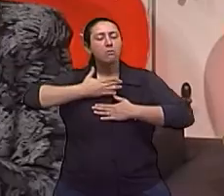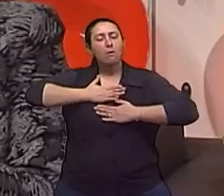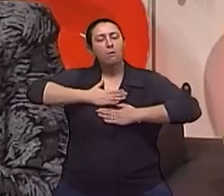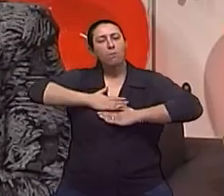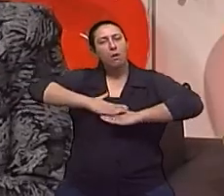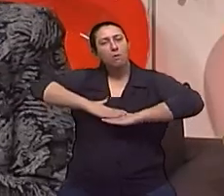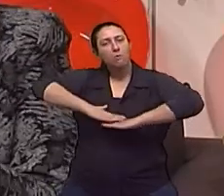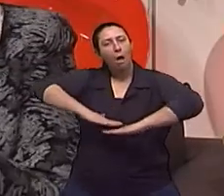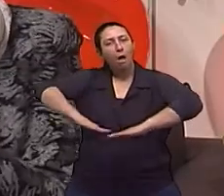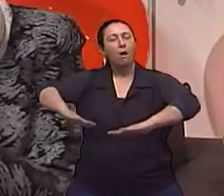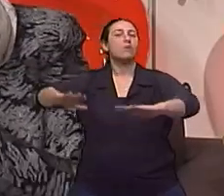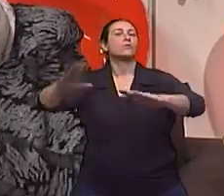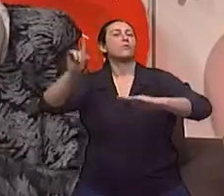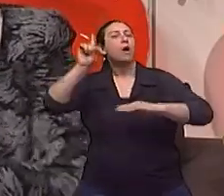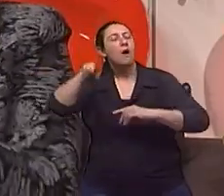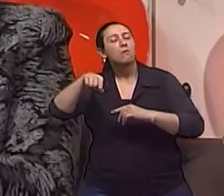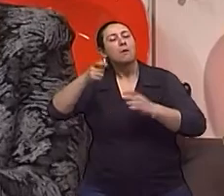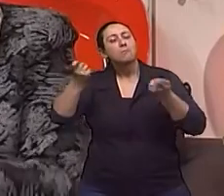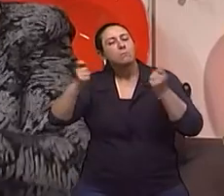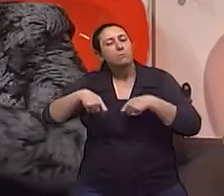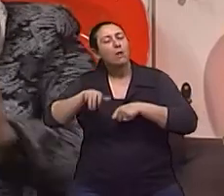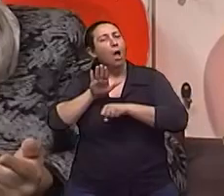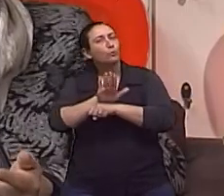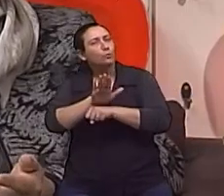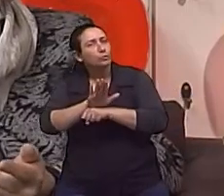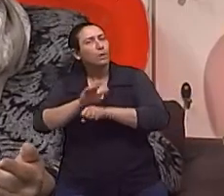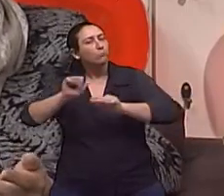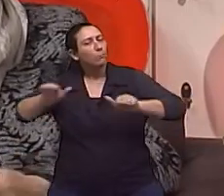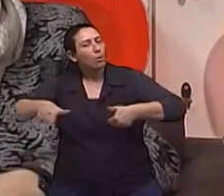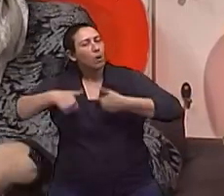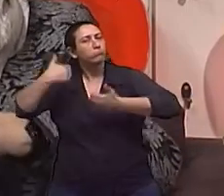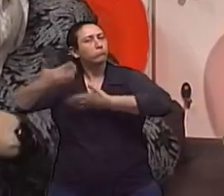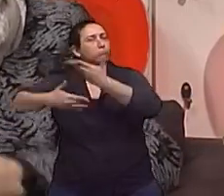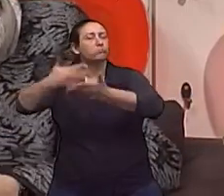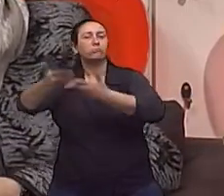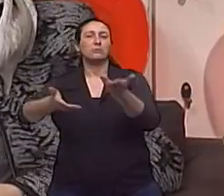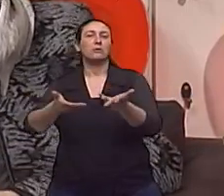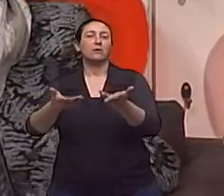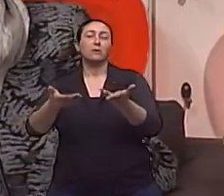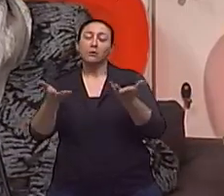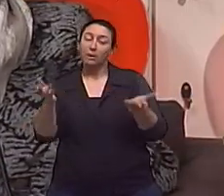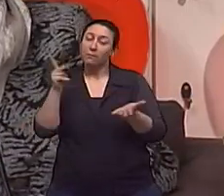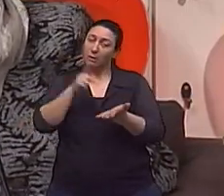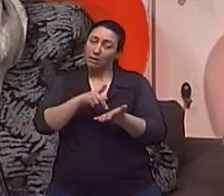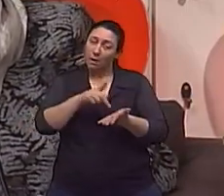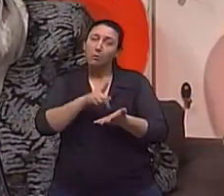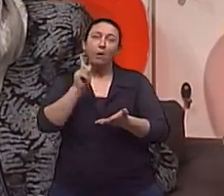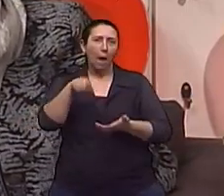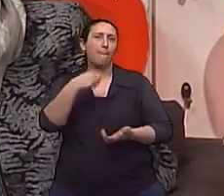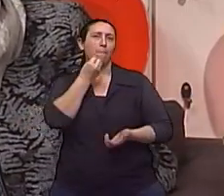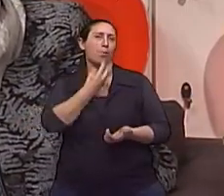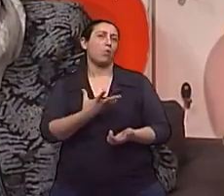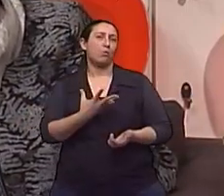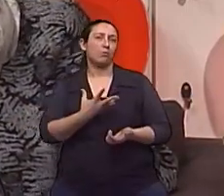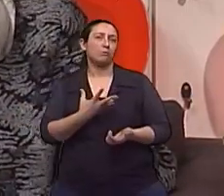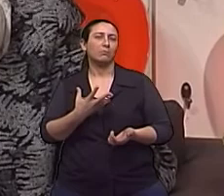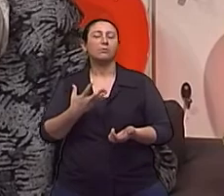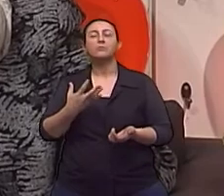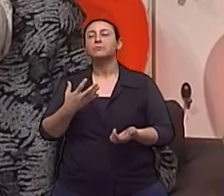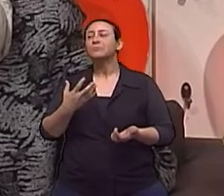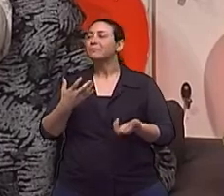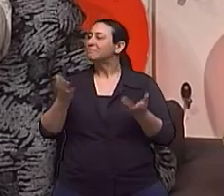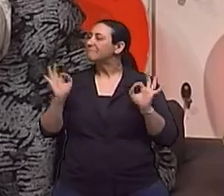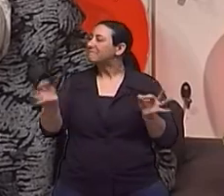traz uma possibilidade de ajudar a si mesmo e aos outros muito maior na verdade é tudo de bom tá mas tudo de bom